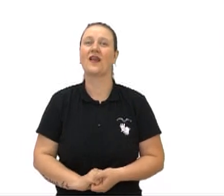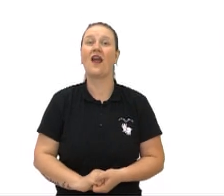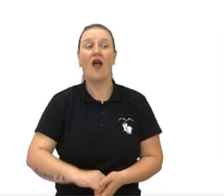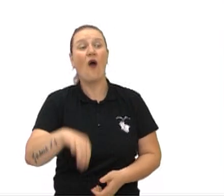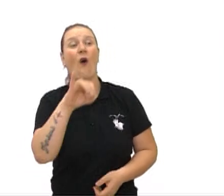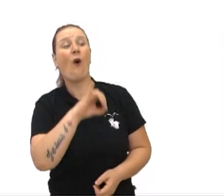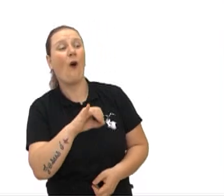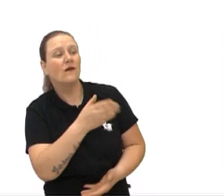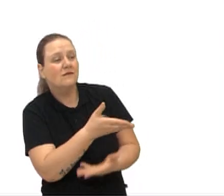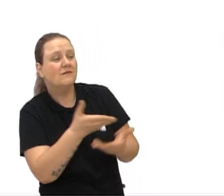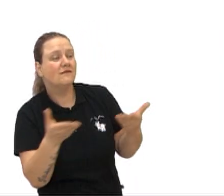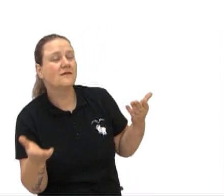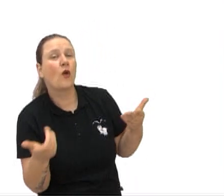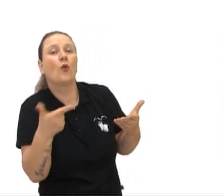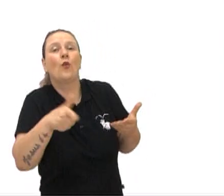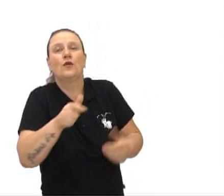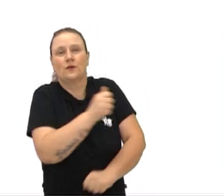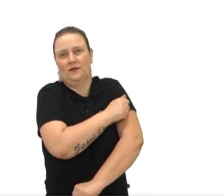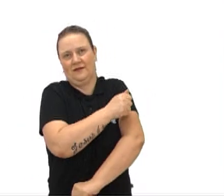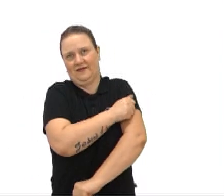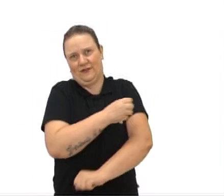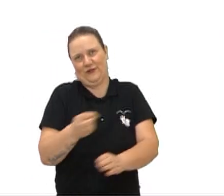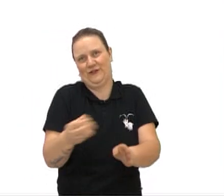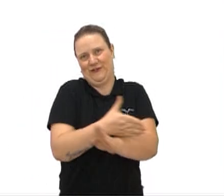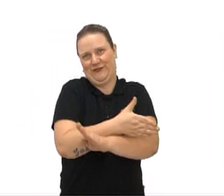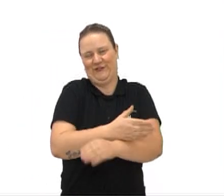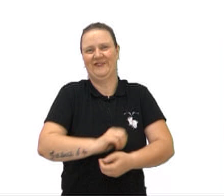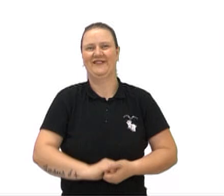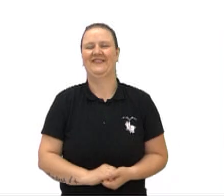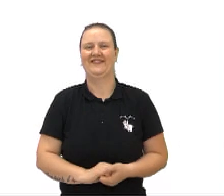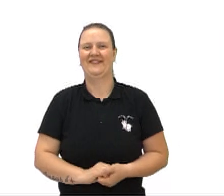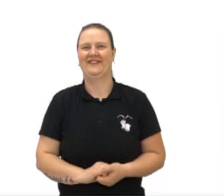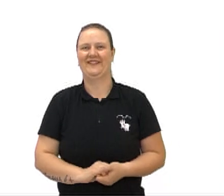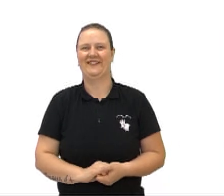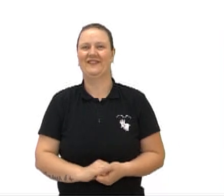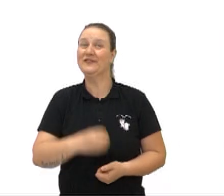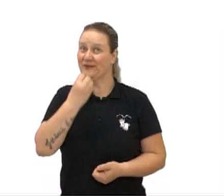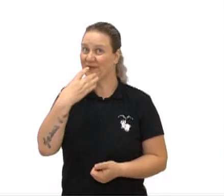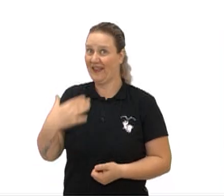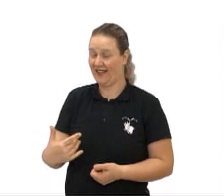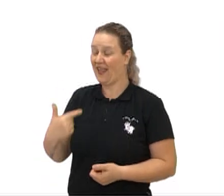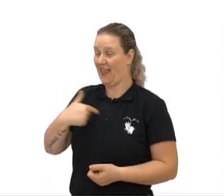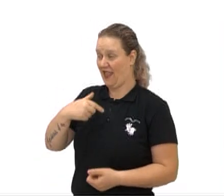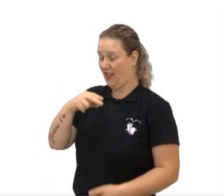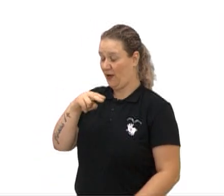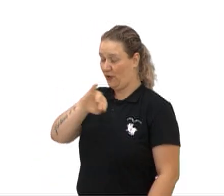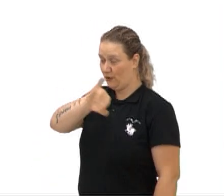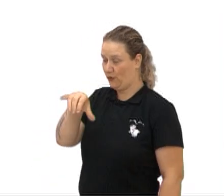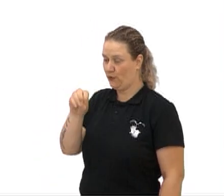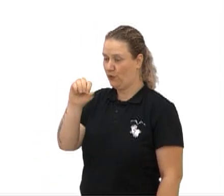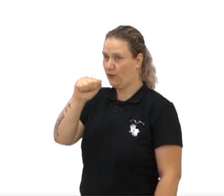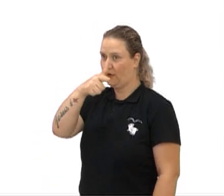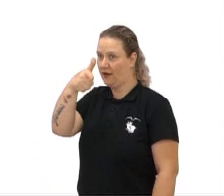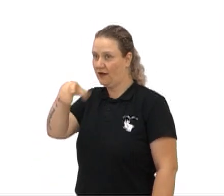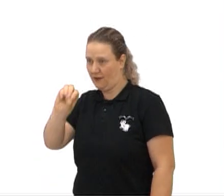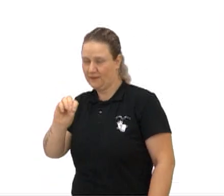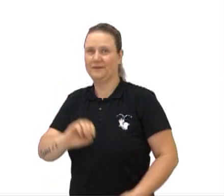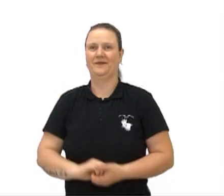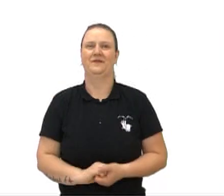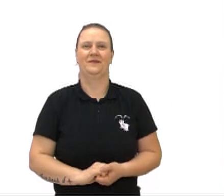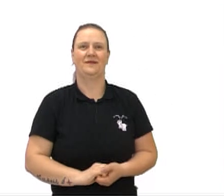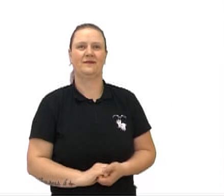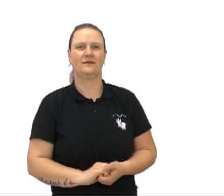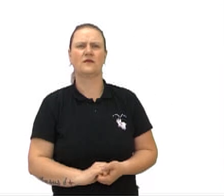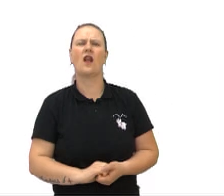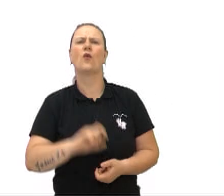meninos, esse é Pedro, um novo companheiro. Que tal? Como vai? Eu sou João e esse é Diego, meu irmão. De